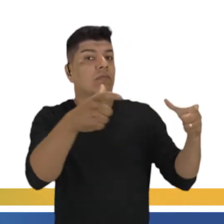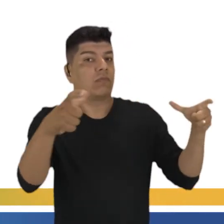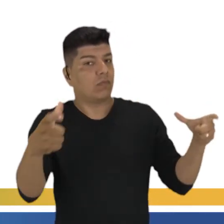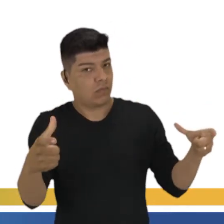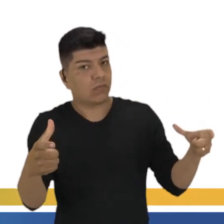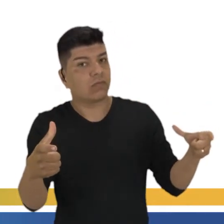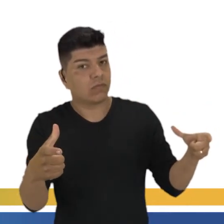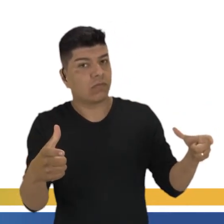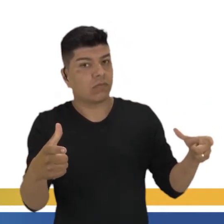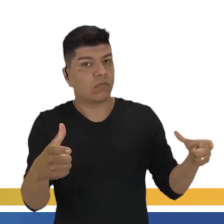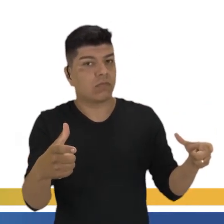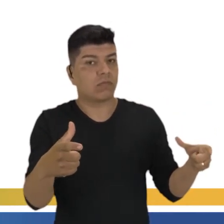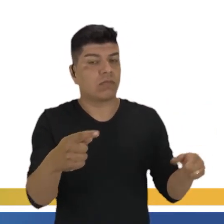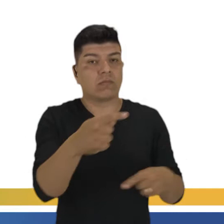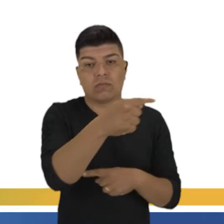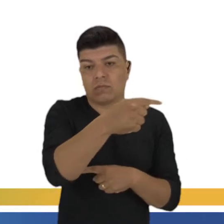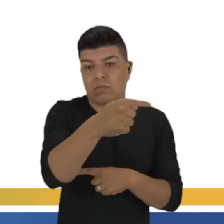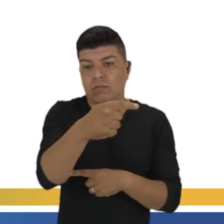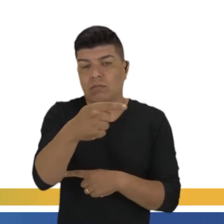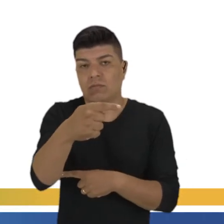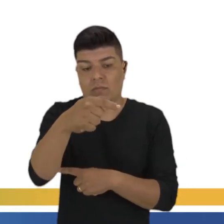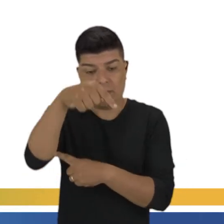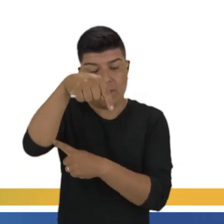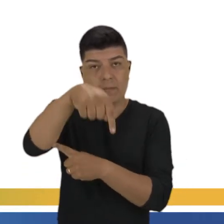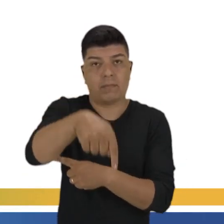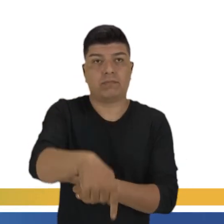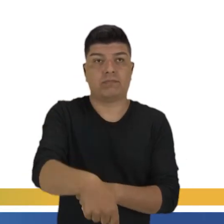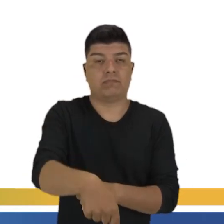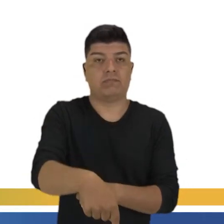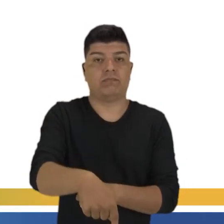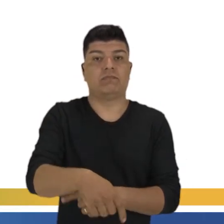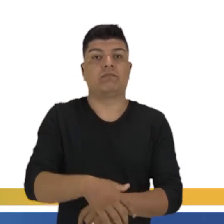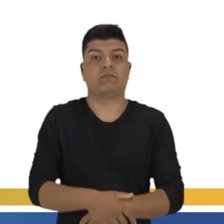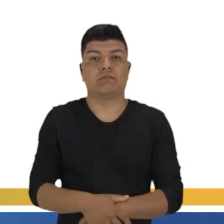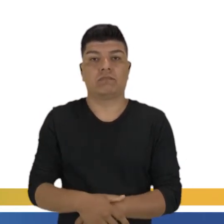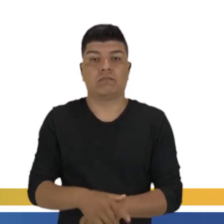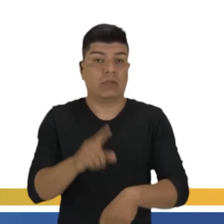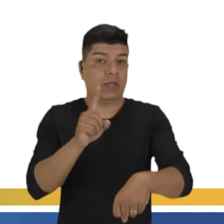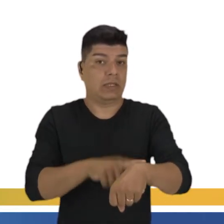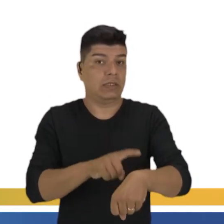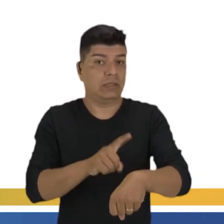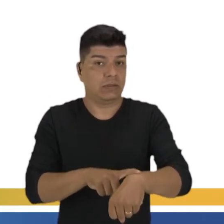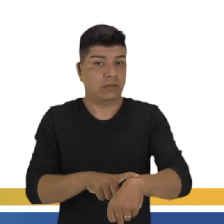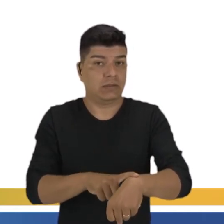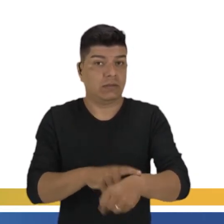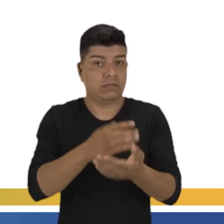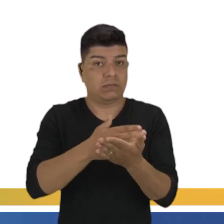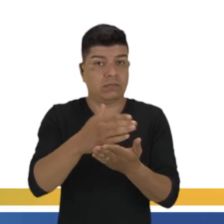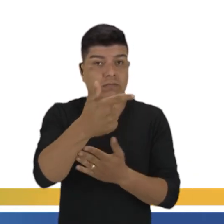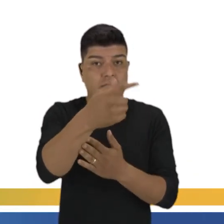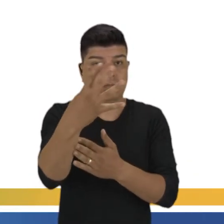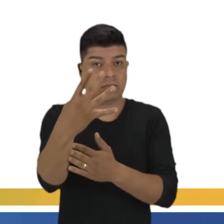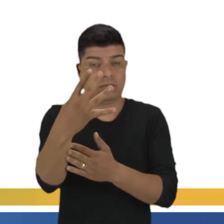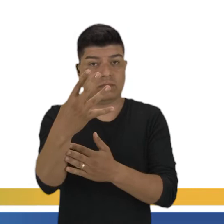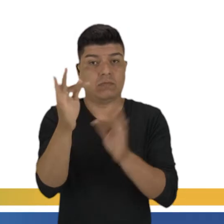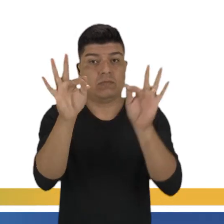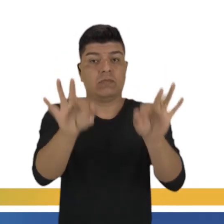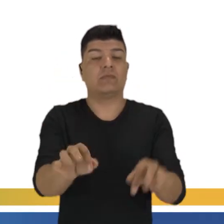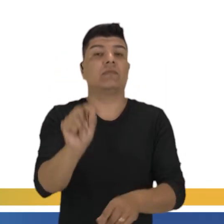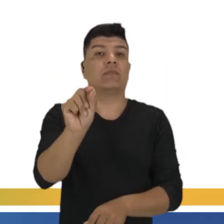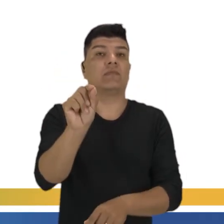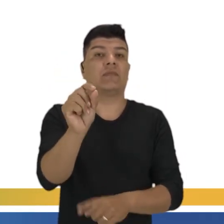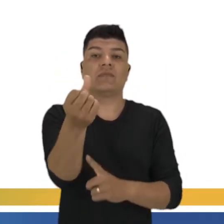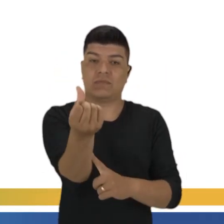ou seja, setinha para baixo. Já em tempo, ela inicia-se em 24 e finaliza